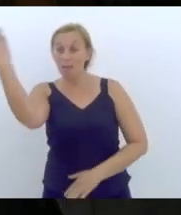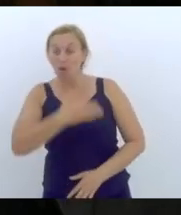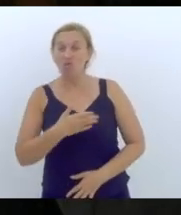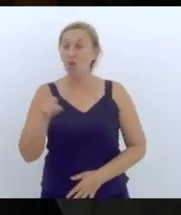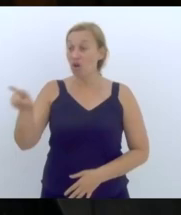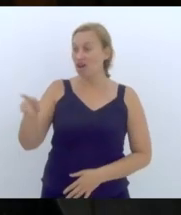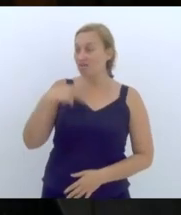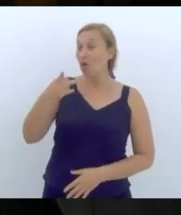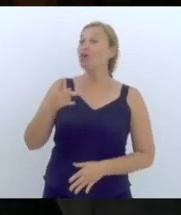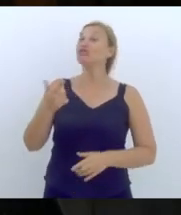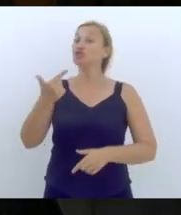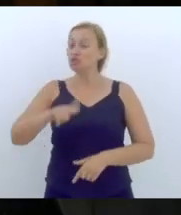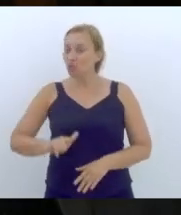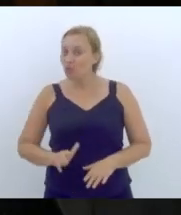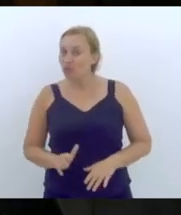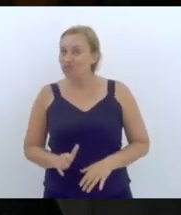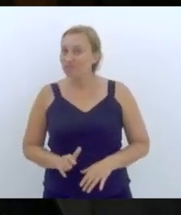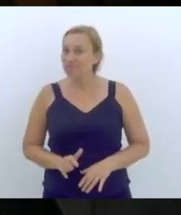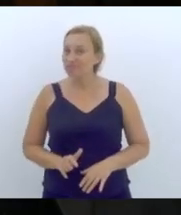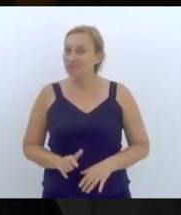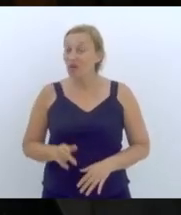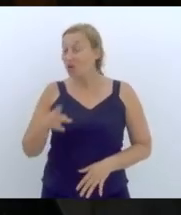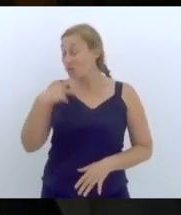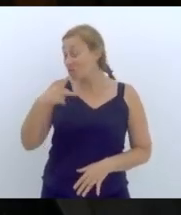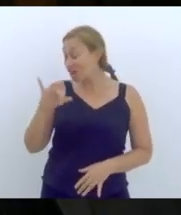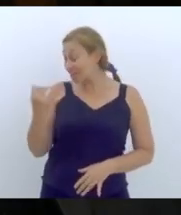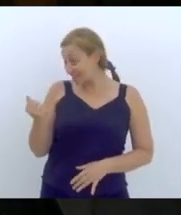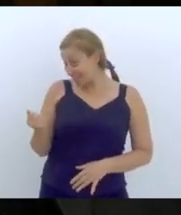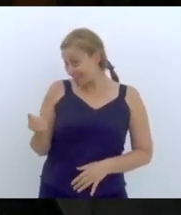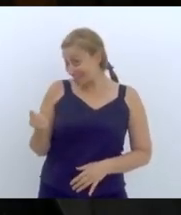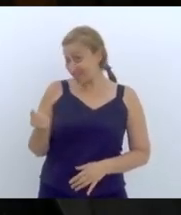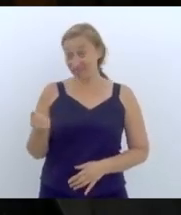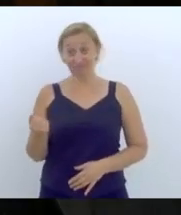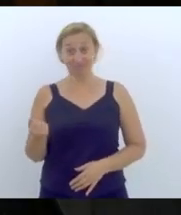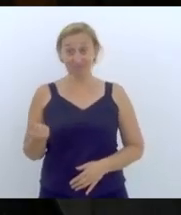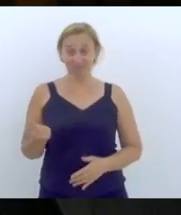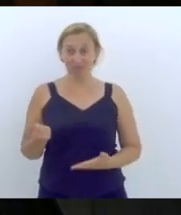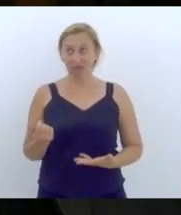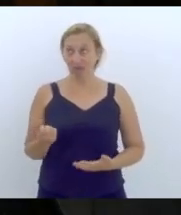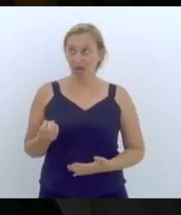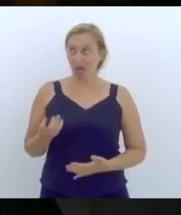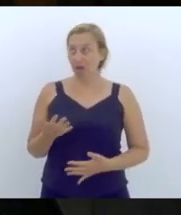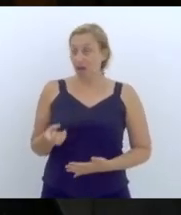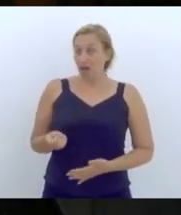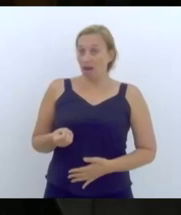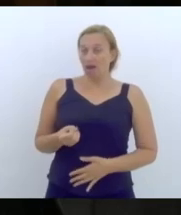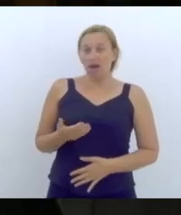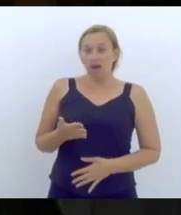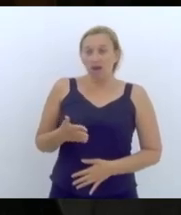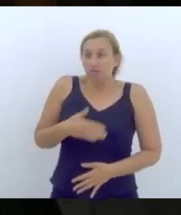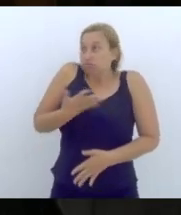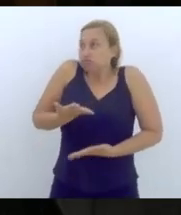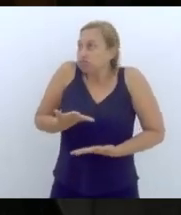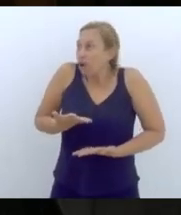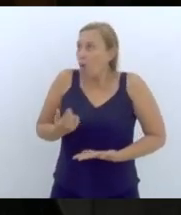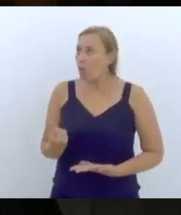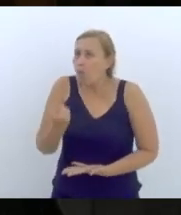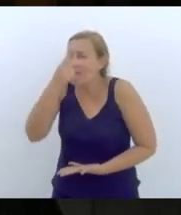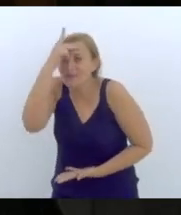falou. Mas, como diz aqui a Cidinha, é estarrecedor uma pessoa que